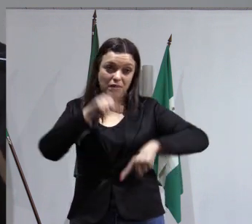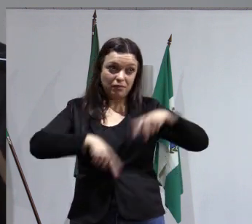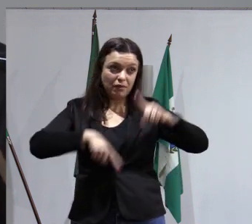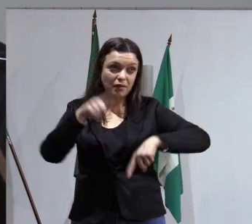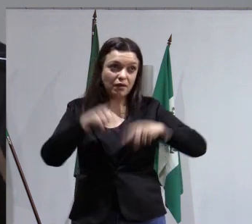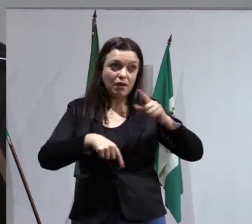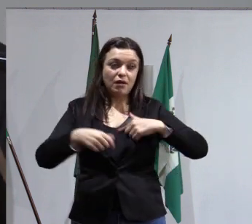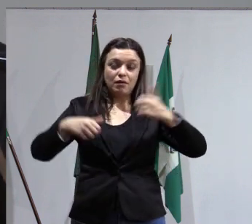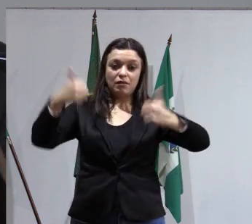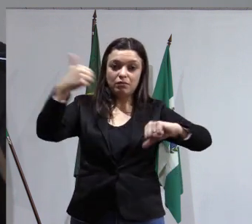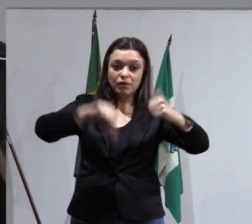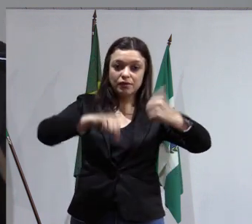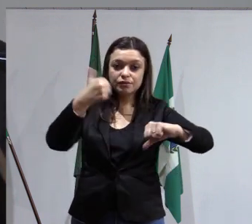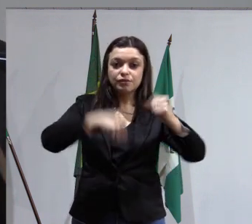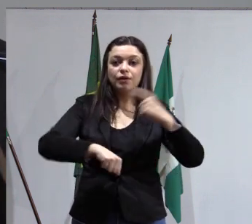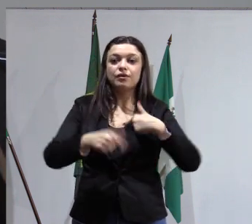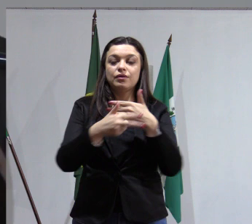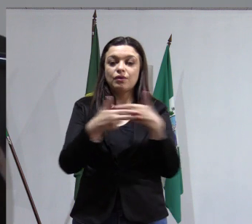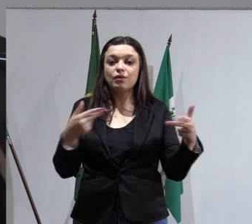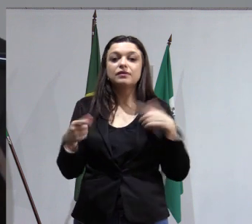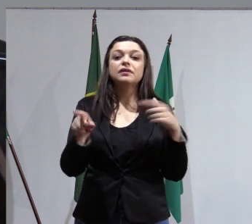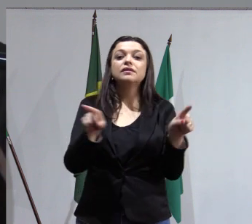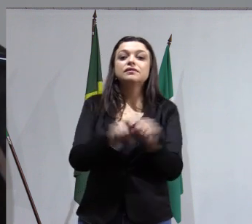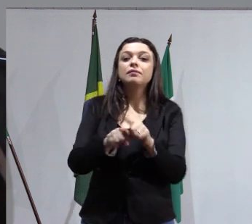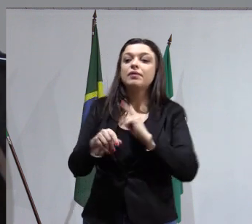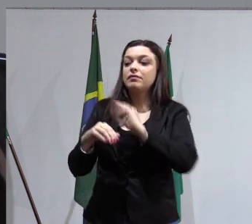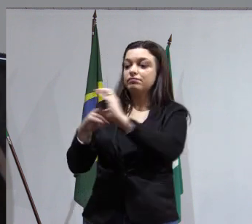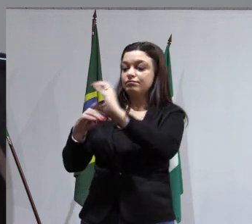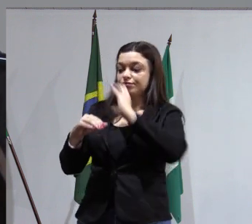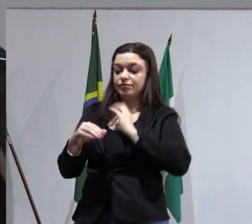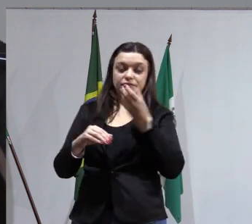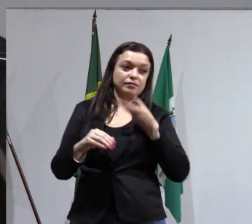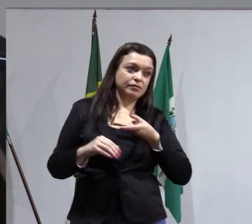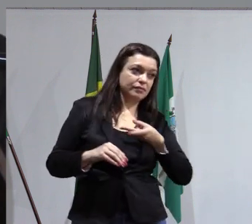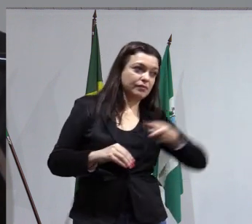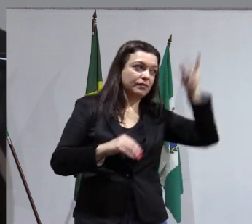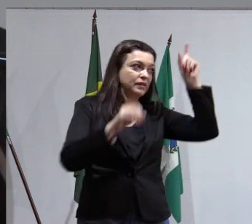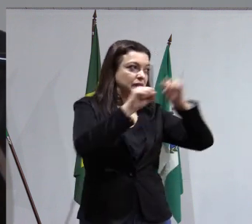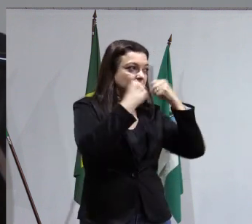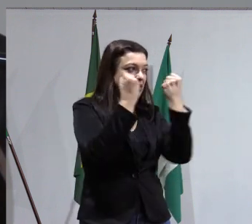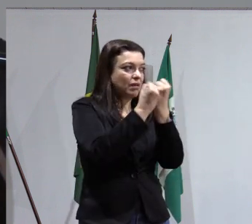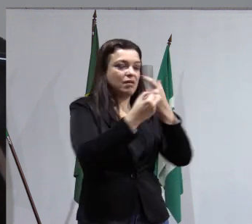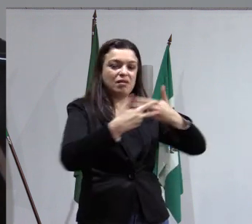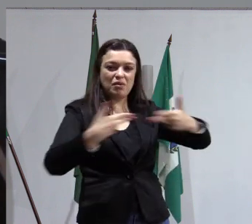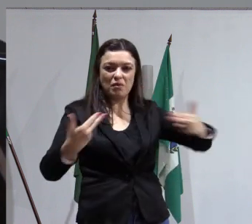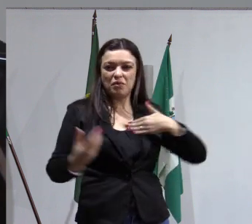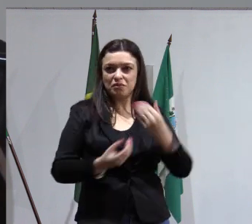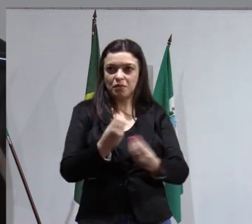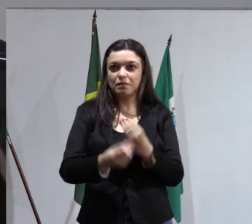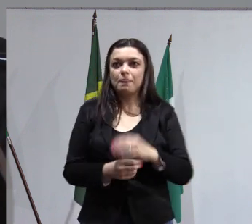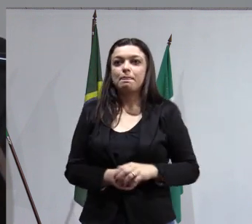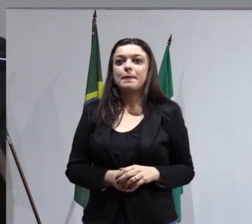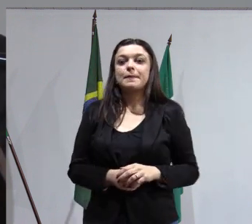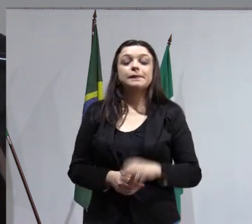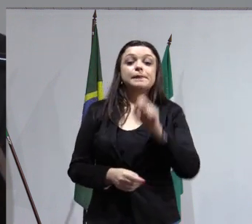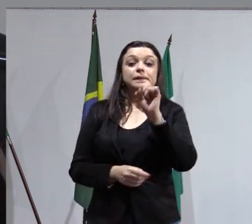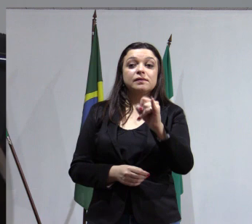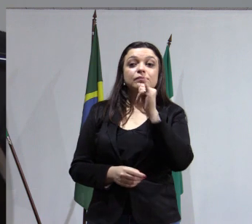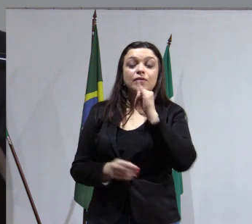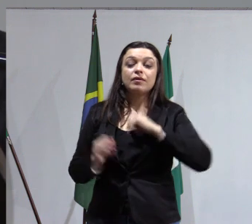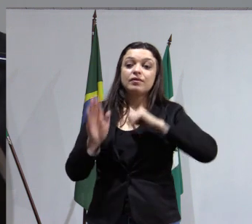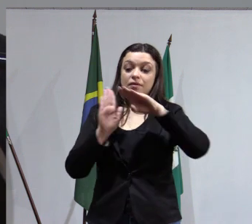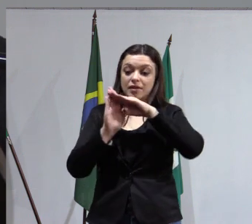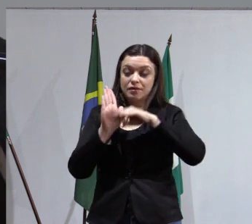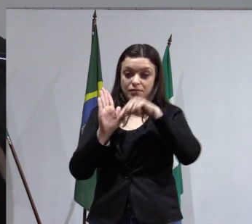aos recursos para participação e organização em eventos científicos, por exemplo. Agora, esse programa Futuris, ele chega para mais uma vez atingir